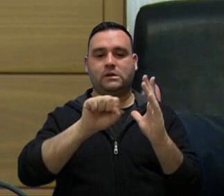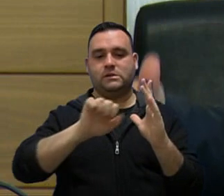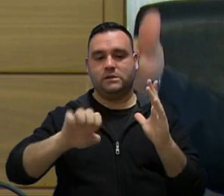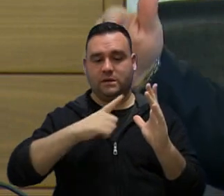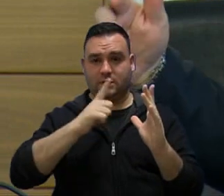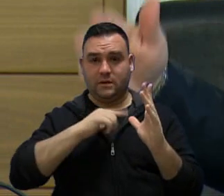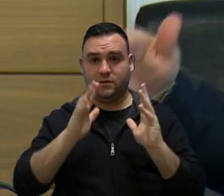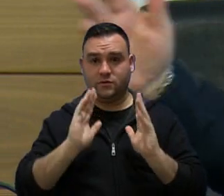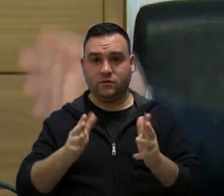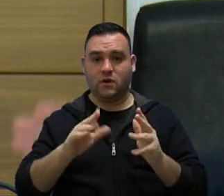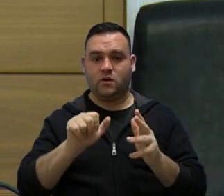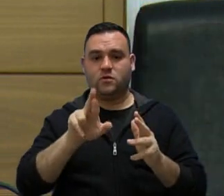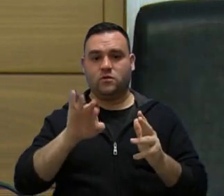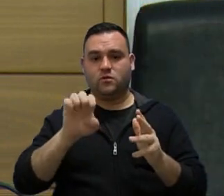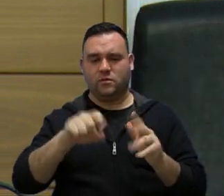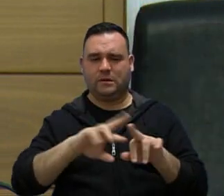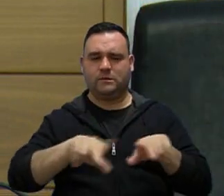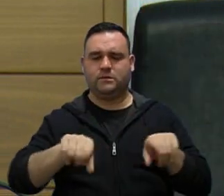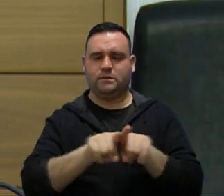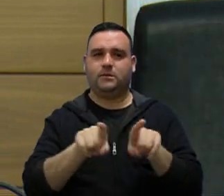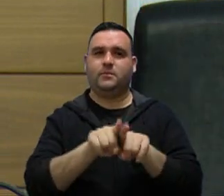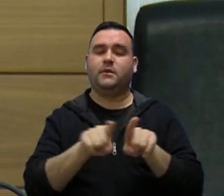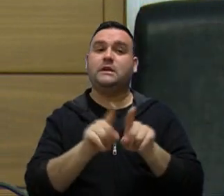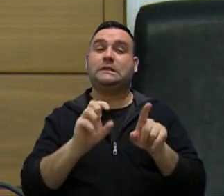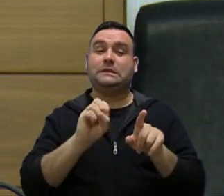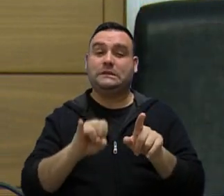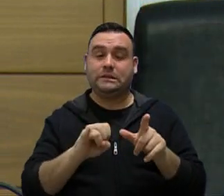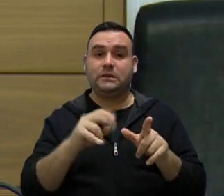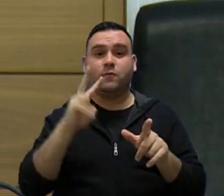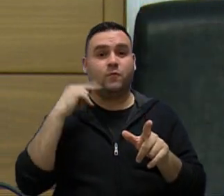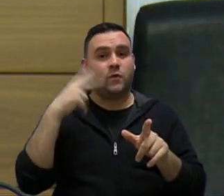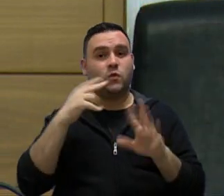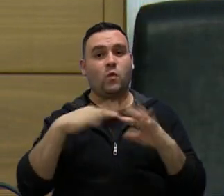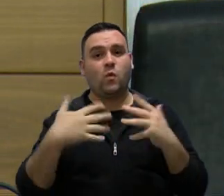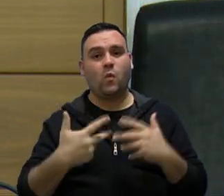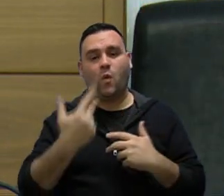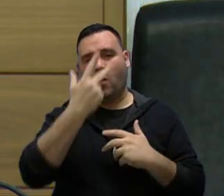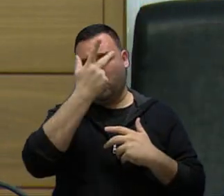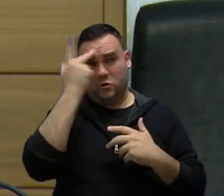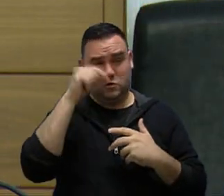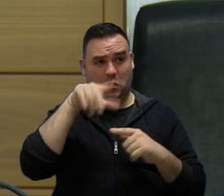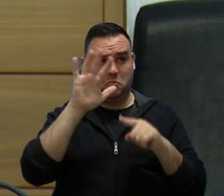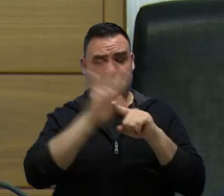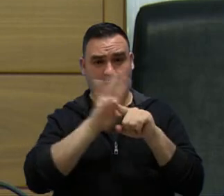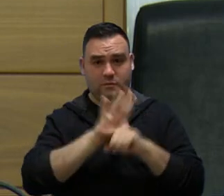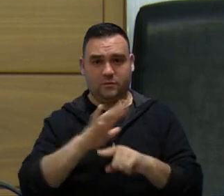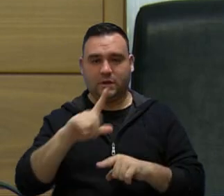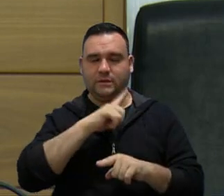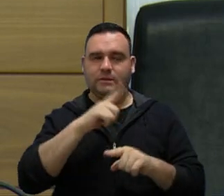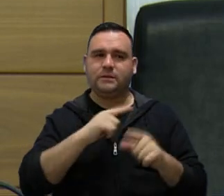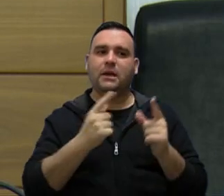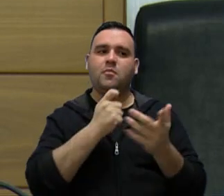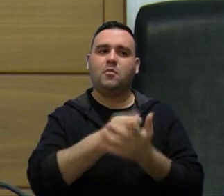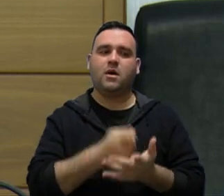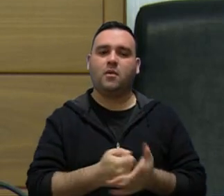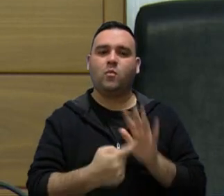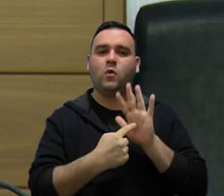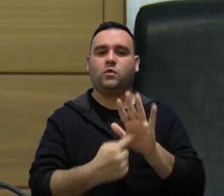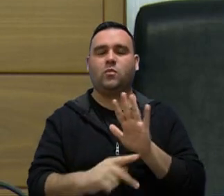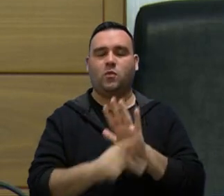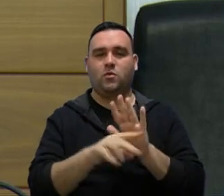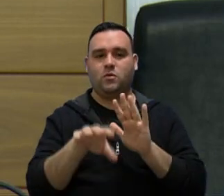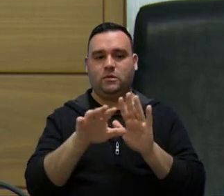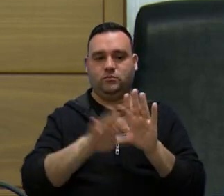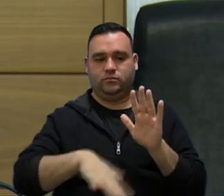leitura do site foi feito aqui da urbs e coisa então se algum vereador algum município tiver um questionamento com relação às contas que foram